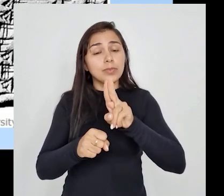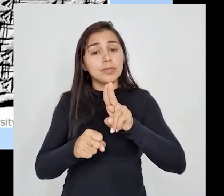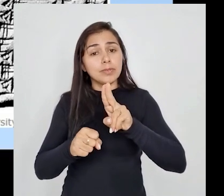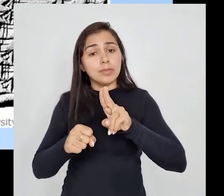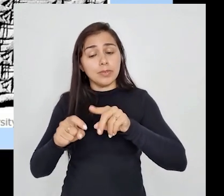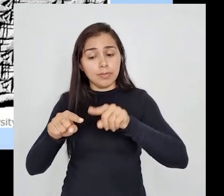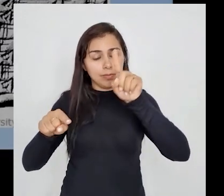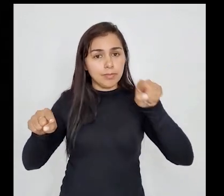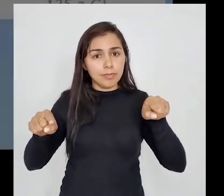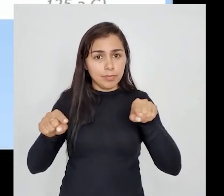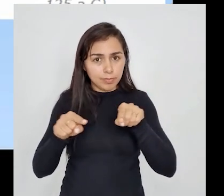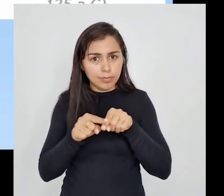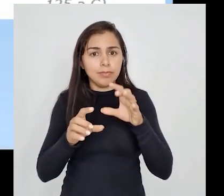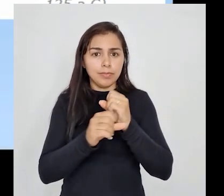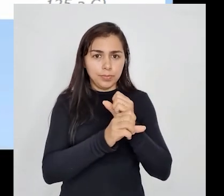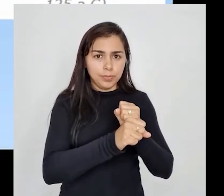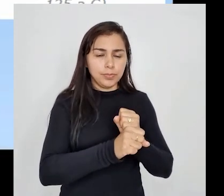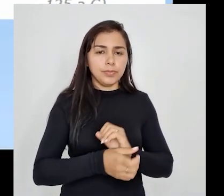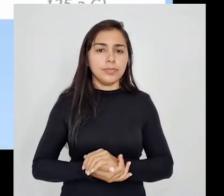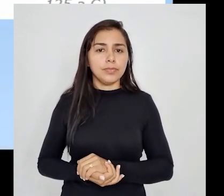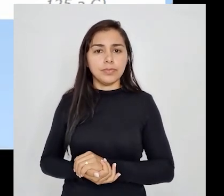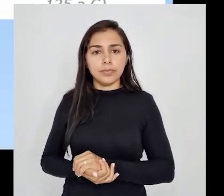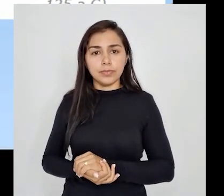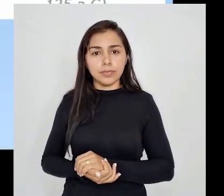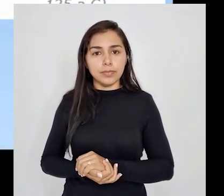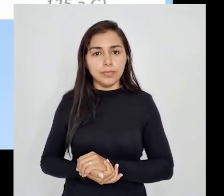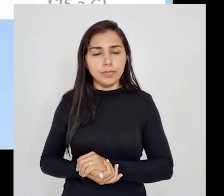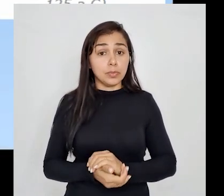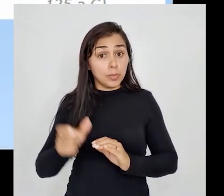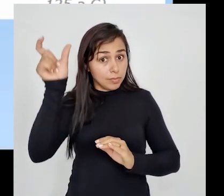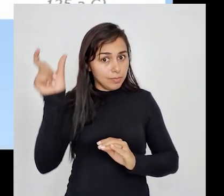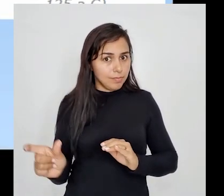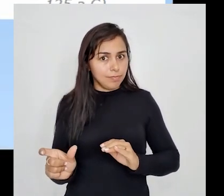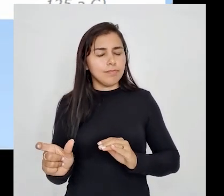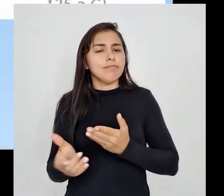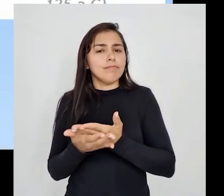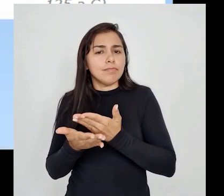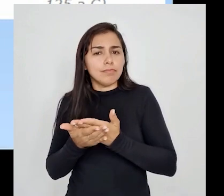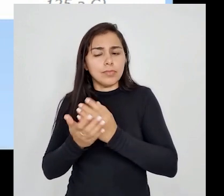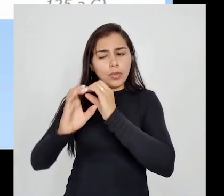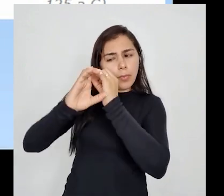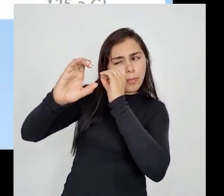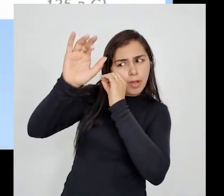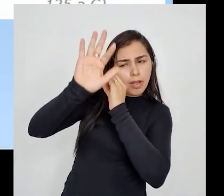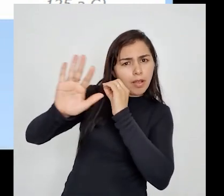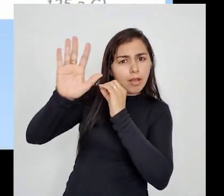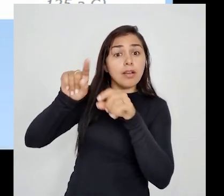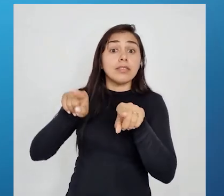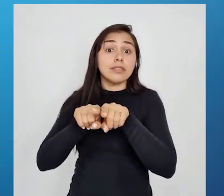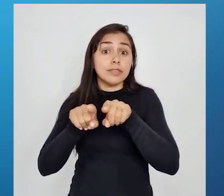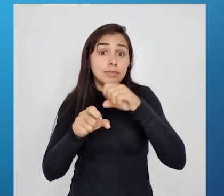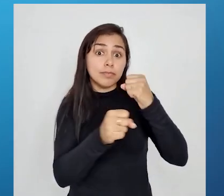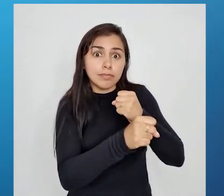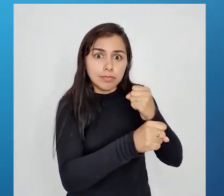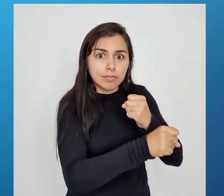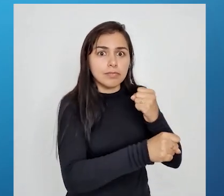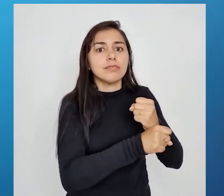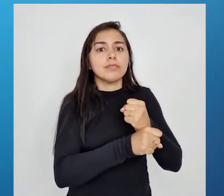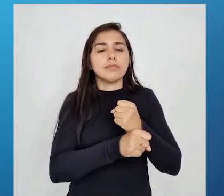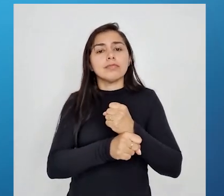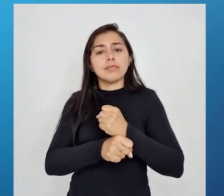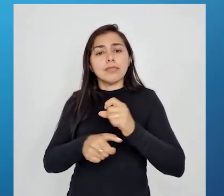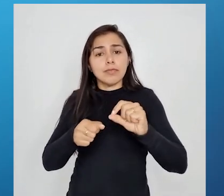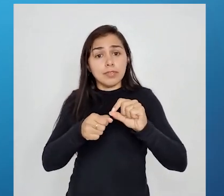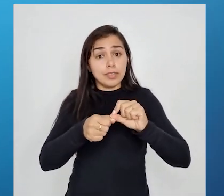Plimpton, aí a imagem dele. Particularmente o astrônomo, construtor, cartógrafo e